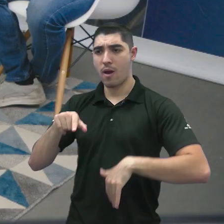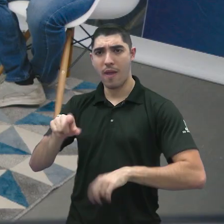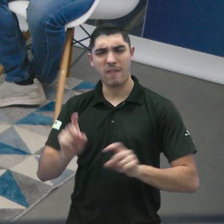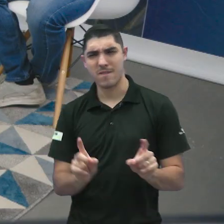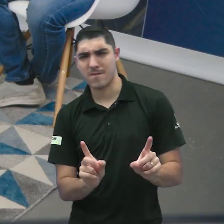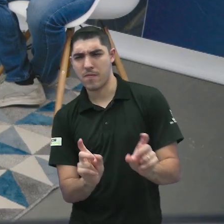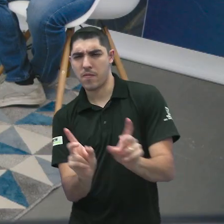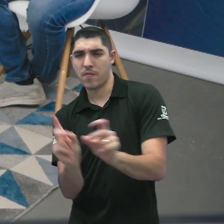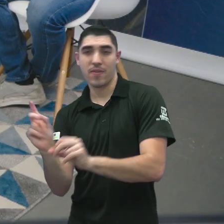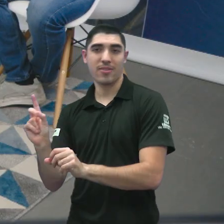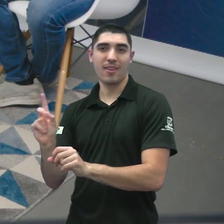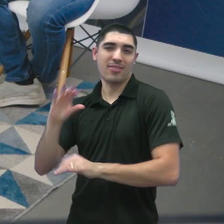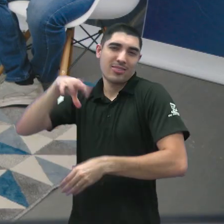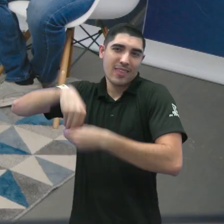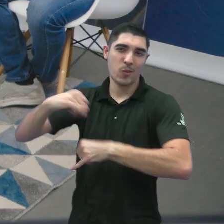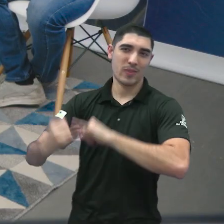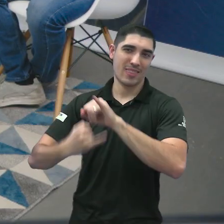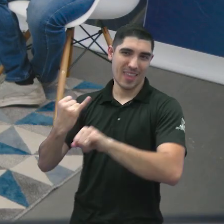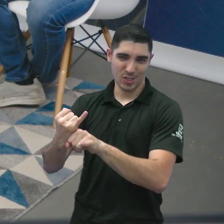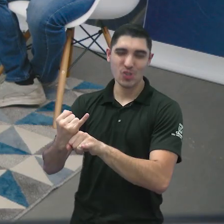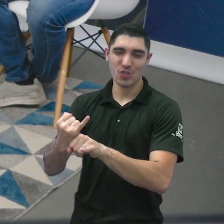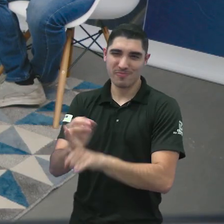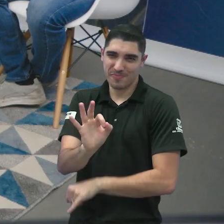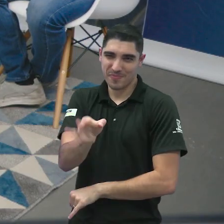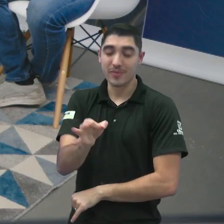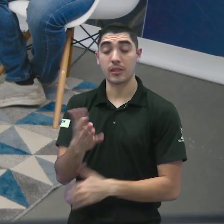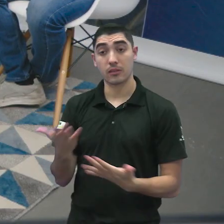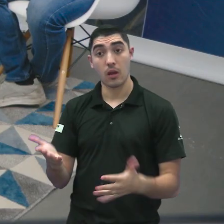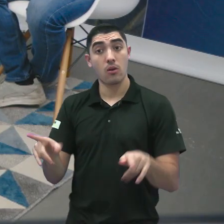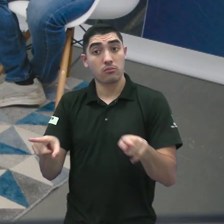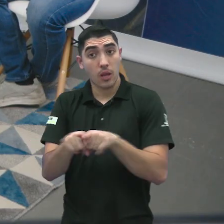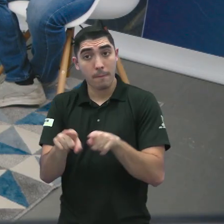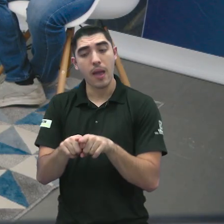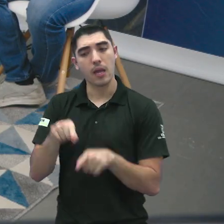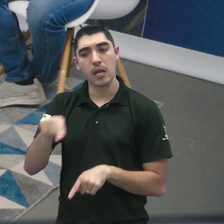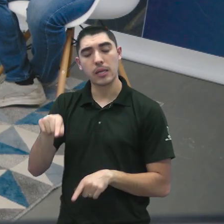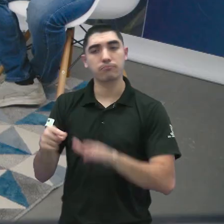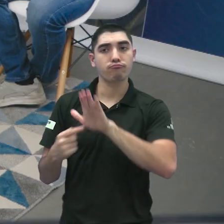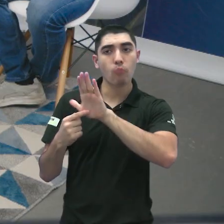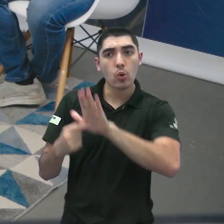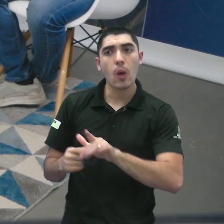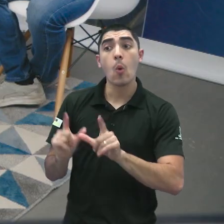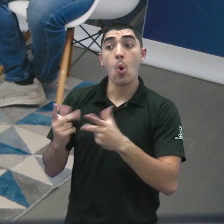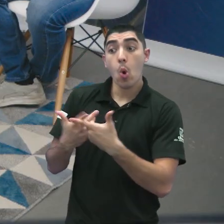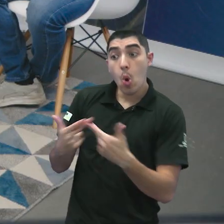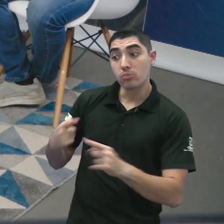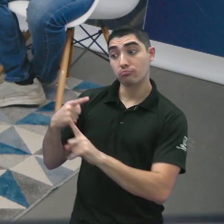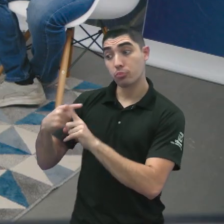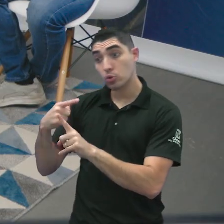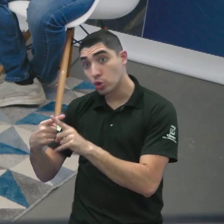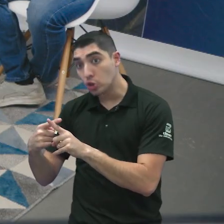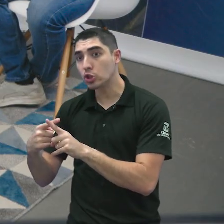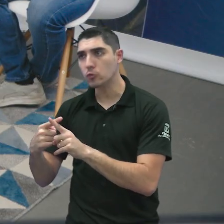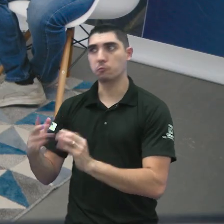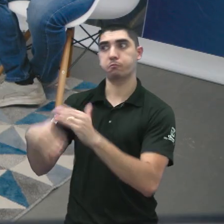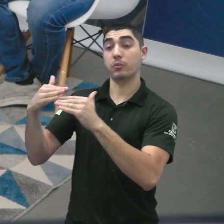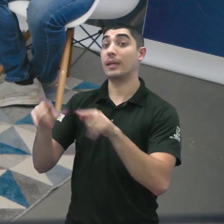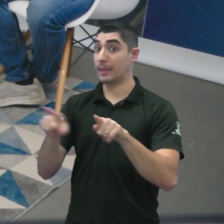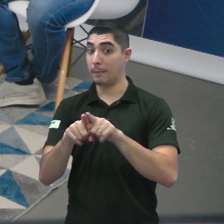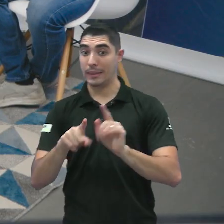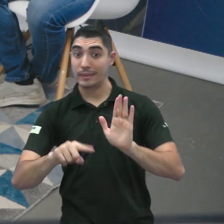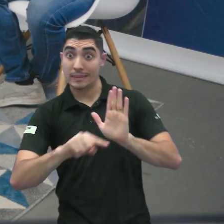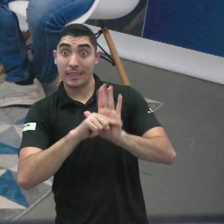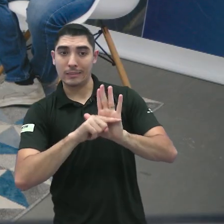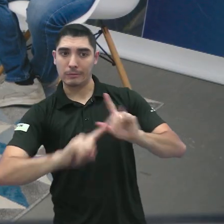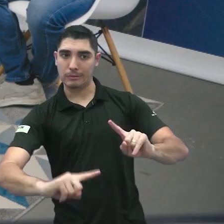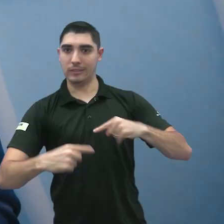que é e-commerce, então a gente hoje vai tentar explorar bastante e falar um pouquinho dos benefícios de crescimento e também dos desafios, né?